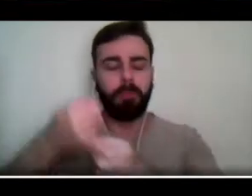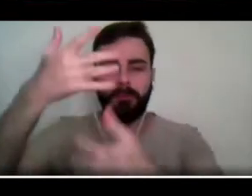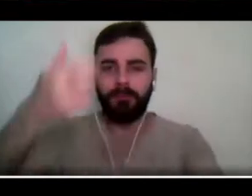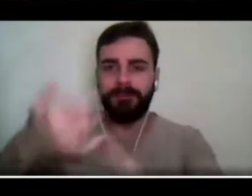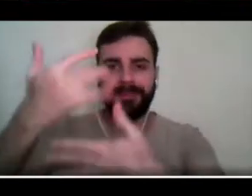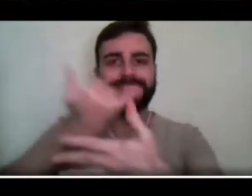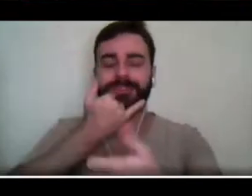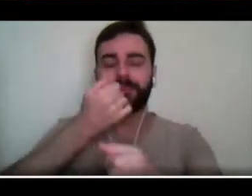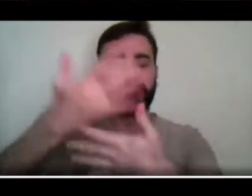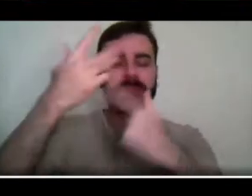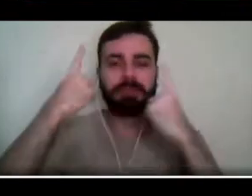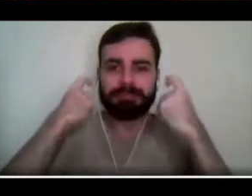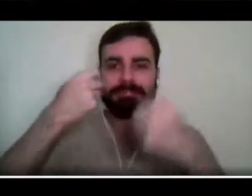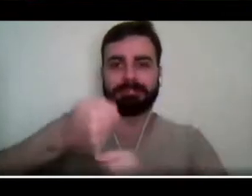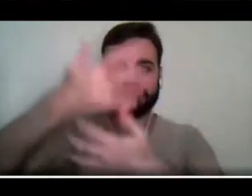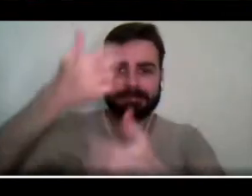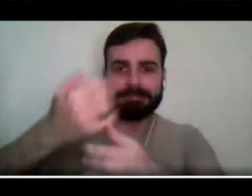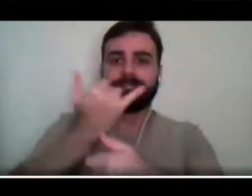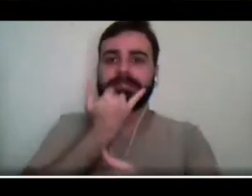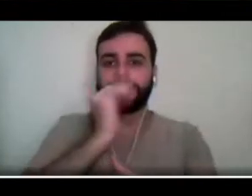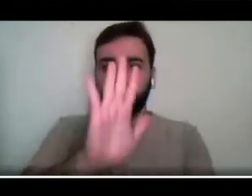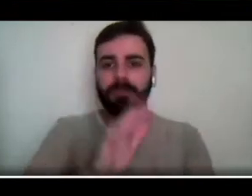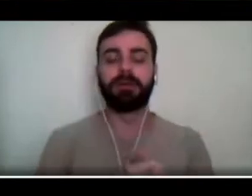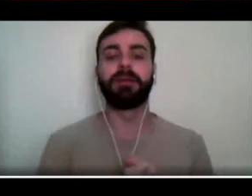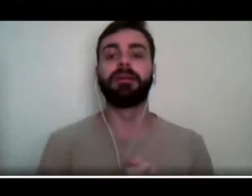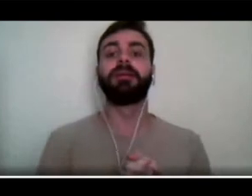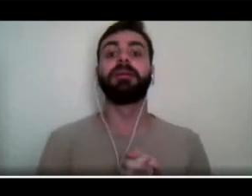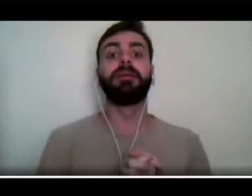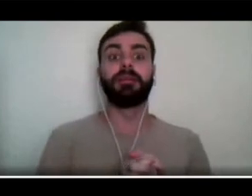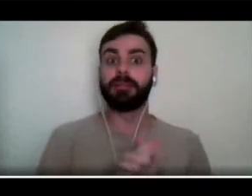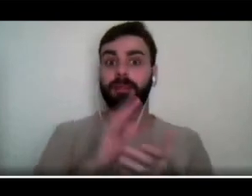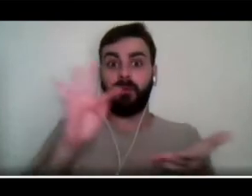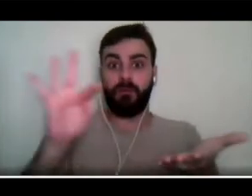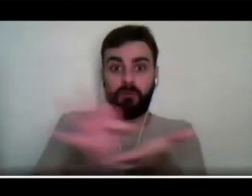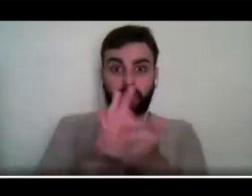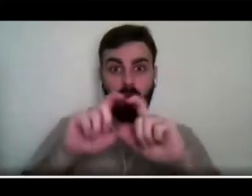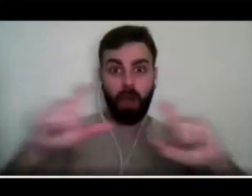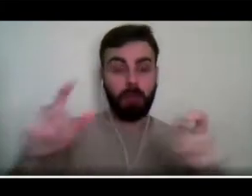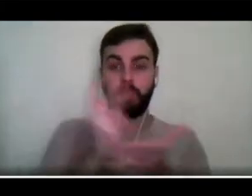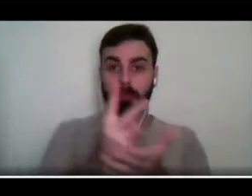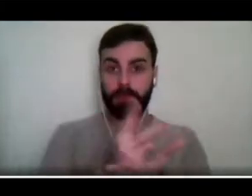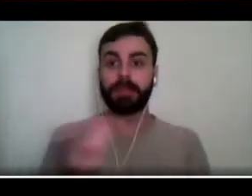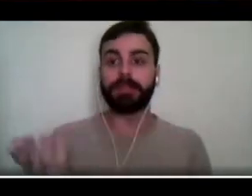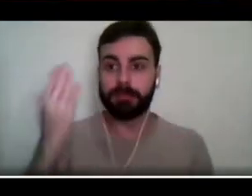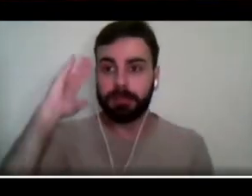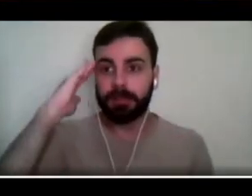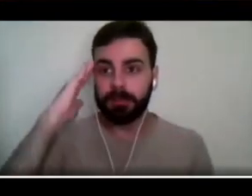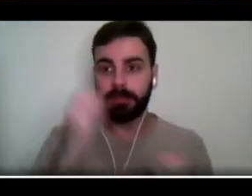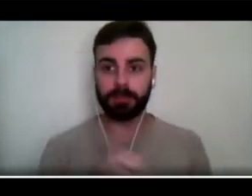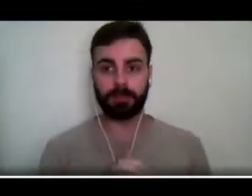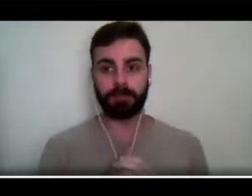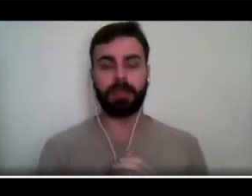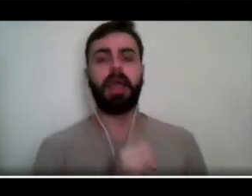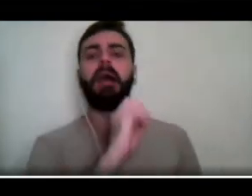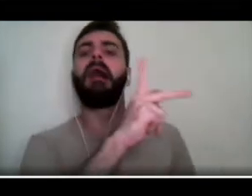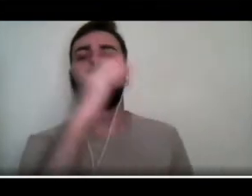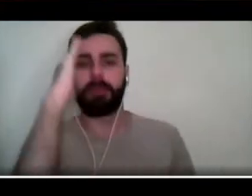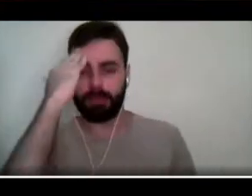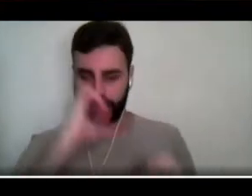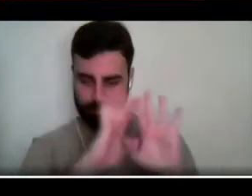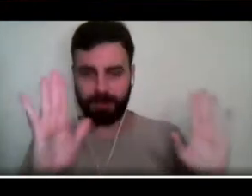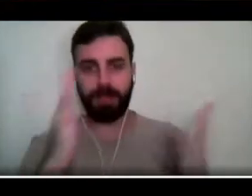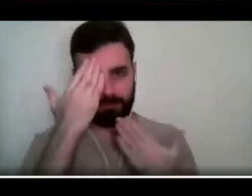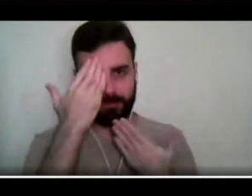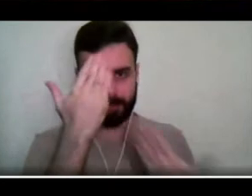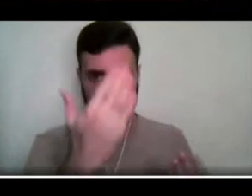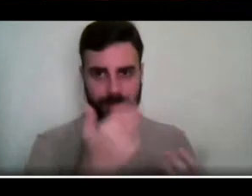As equações são as mesmas, tá claro? Tá sim, professora, obrigada. Beleza, então o cara vai fazer isso